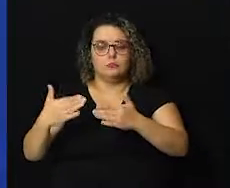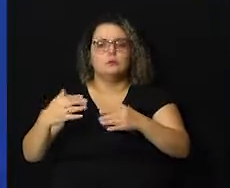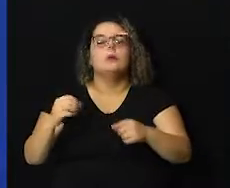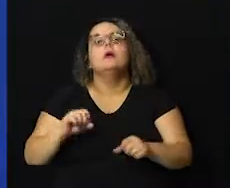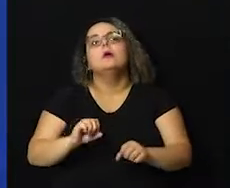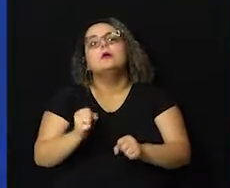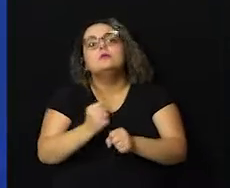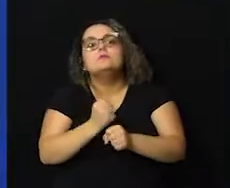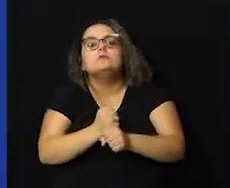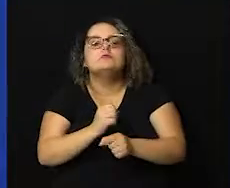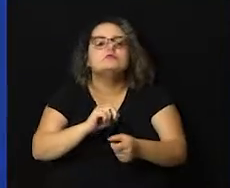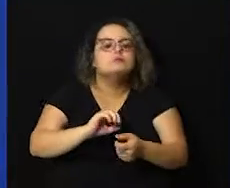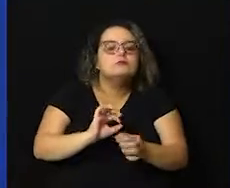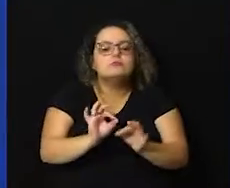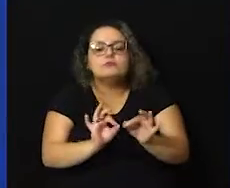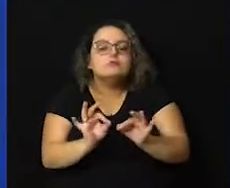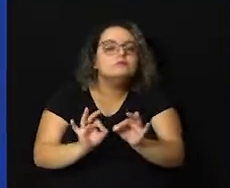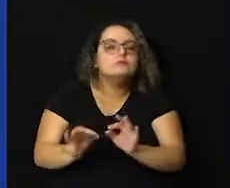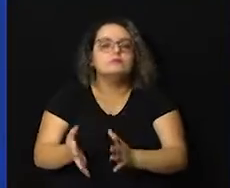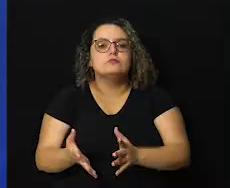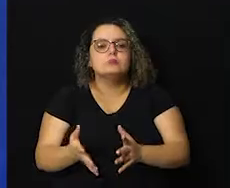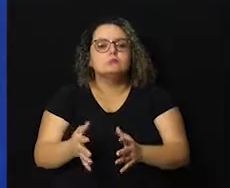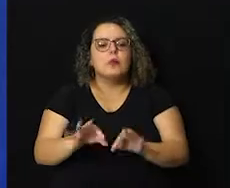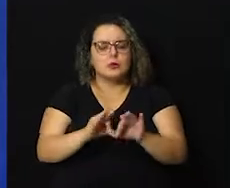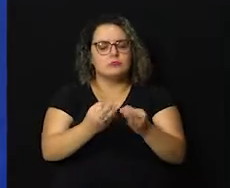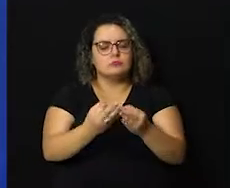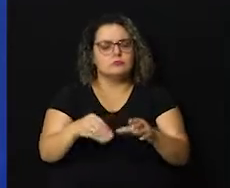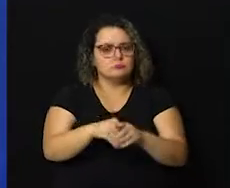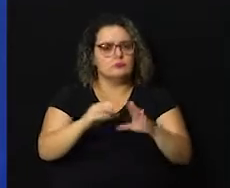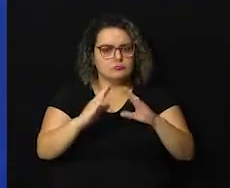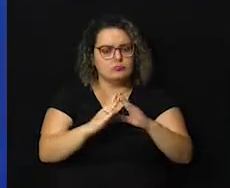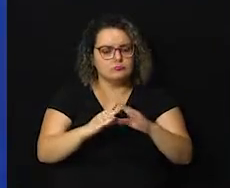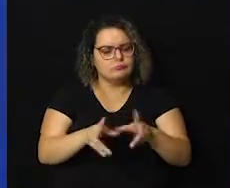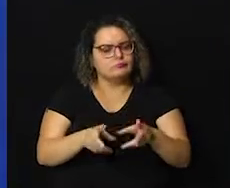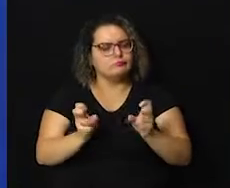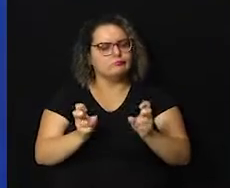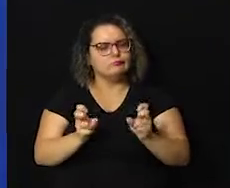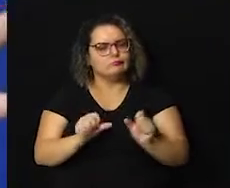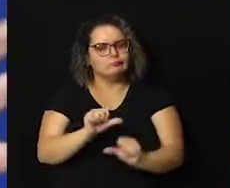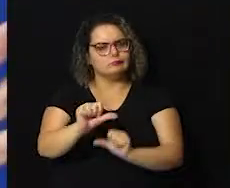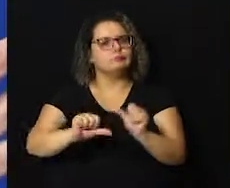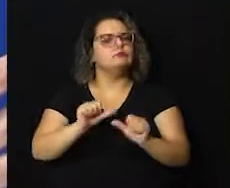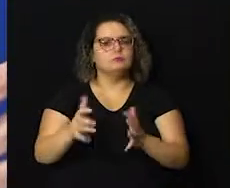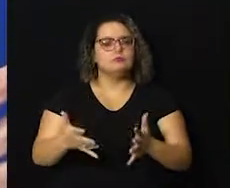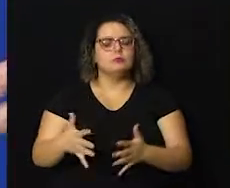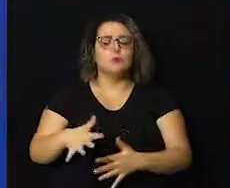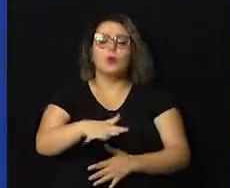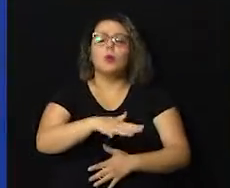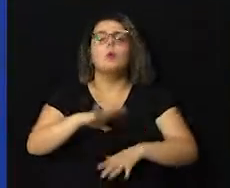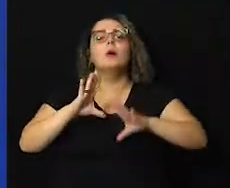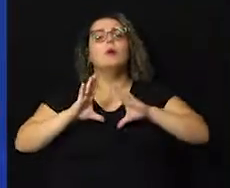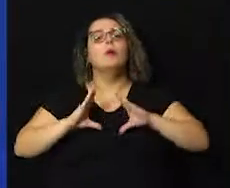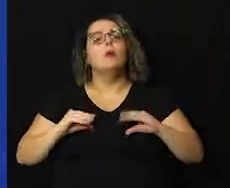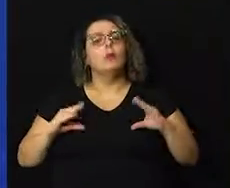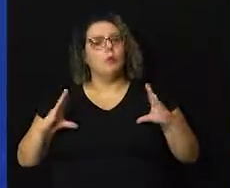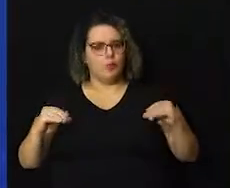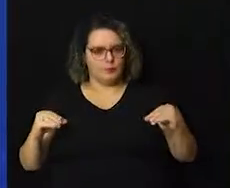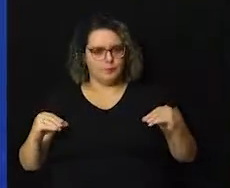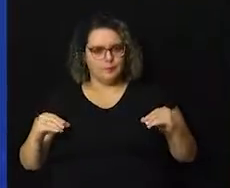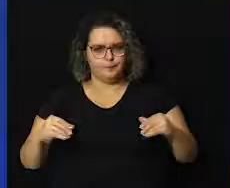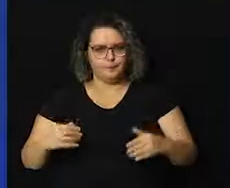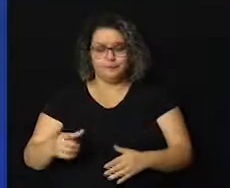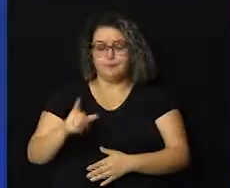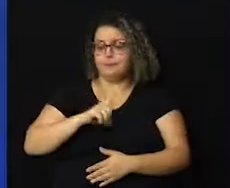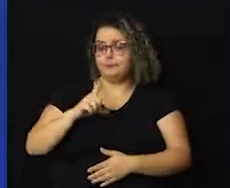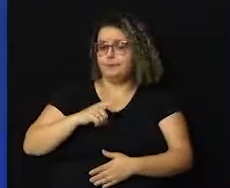reformas as famílias que em casa perceberam que queriam mudanças ambientes mais confortáveis